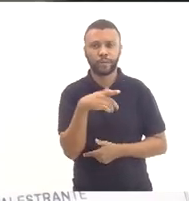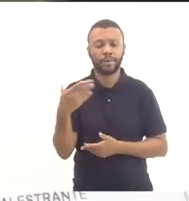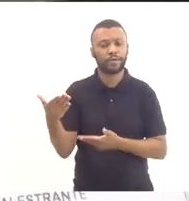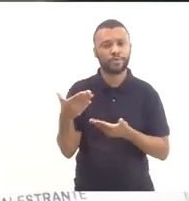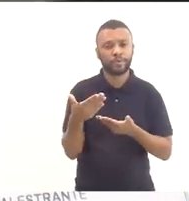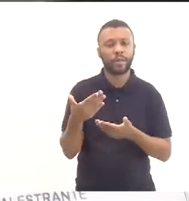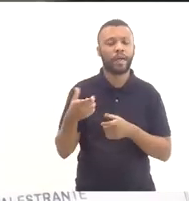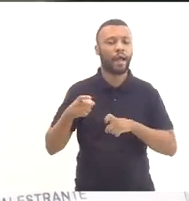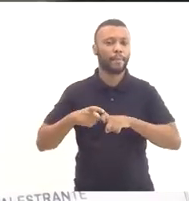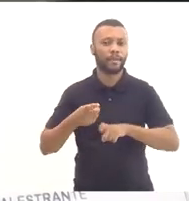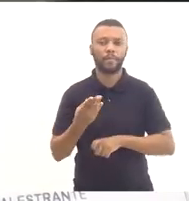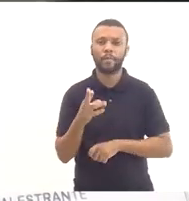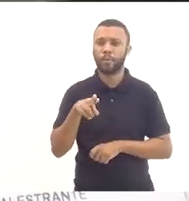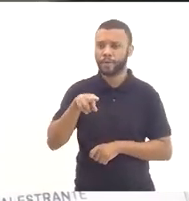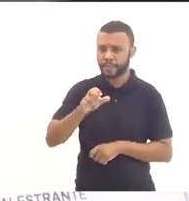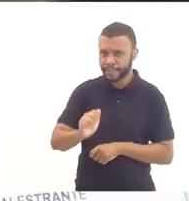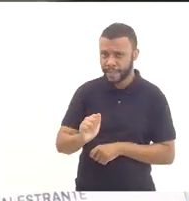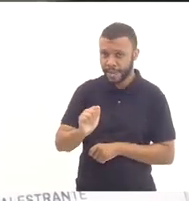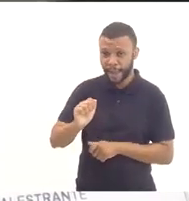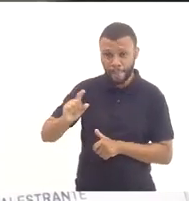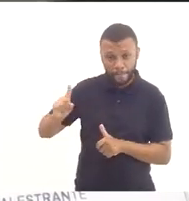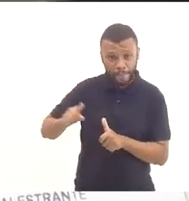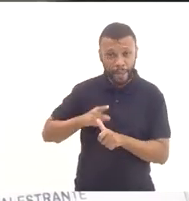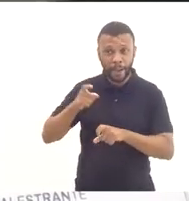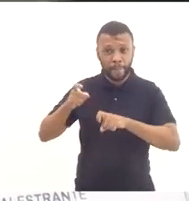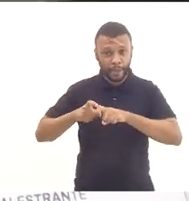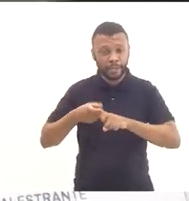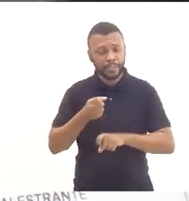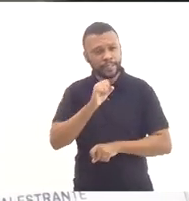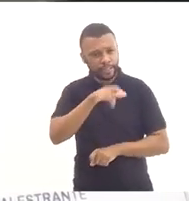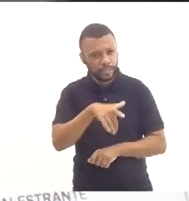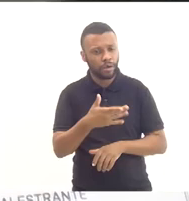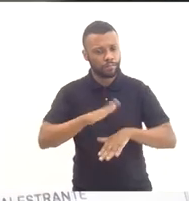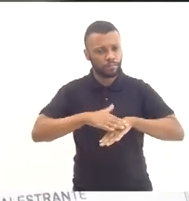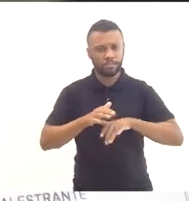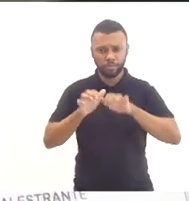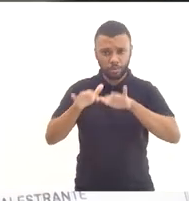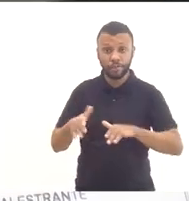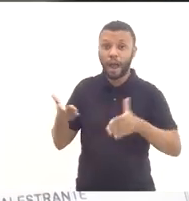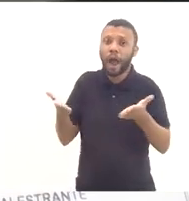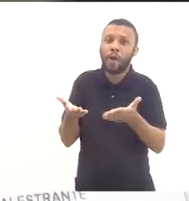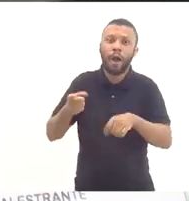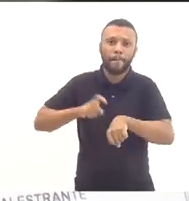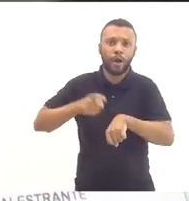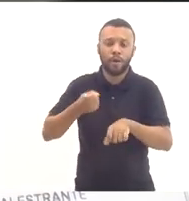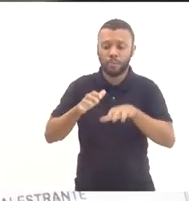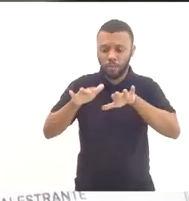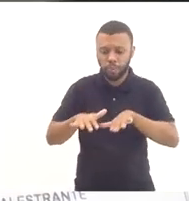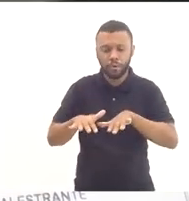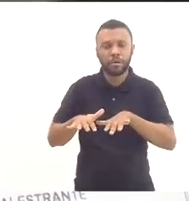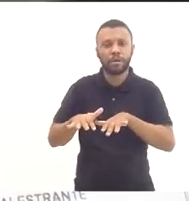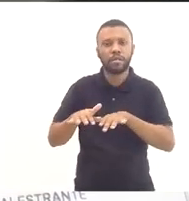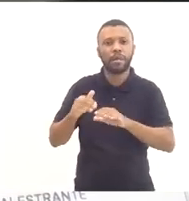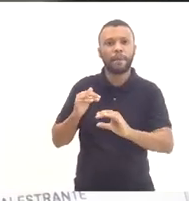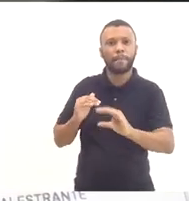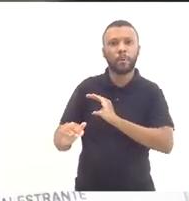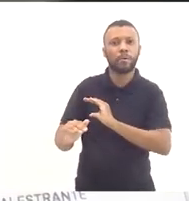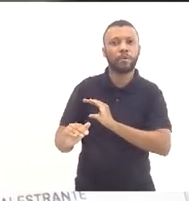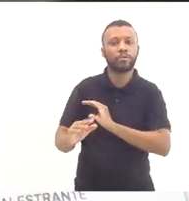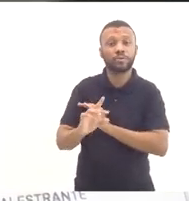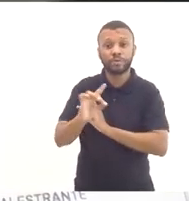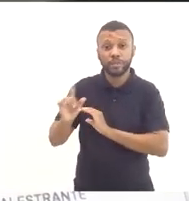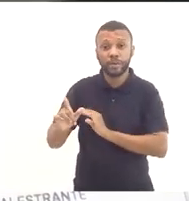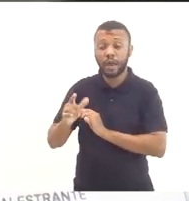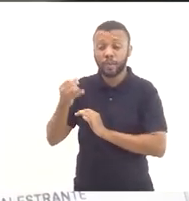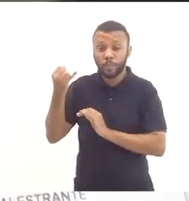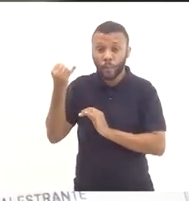a doutora Bruna até mim depois de 4 meses a doutora Bruna foi a primeira médica que sim eu escrevo para ele agora chegou naquela hora no mesmo dia